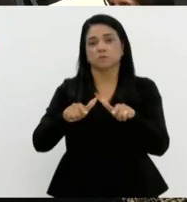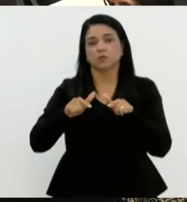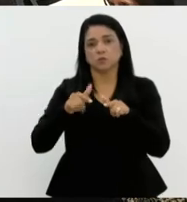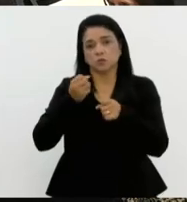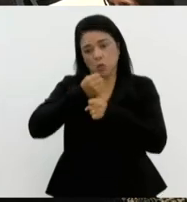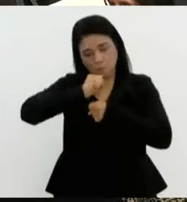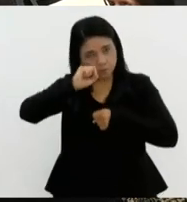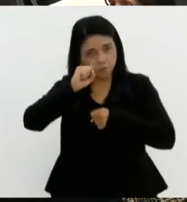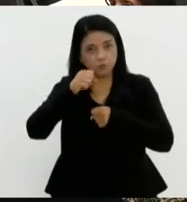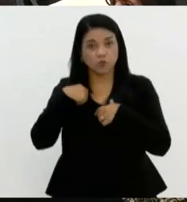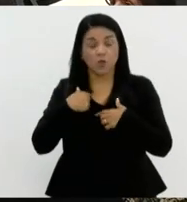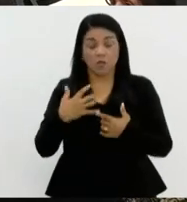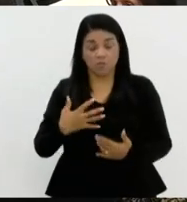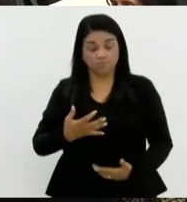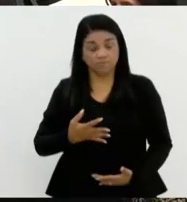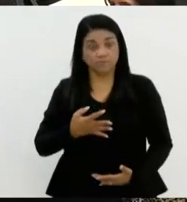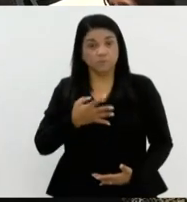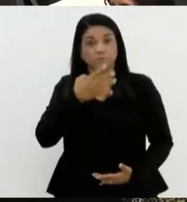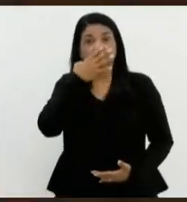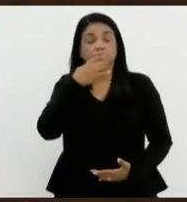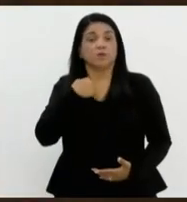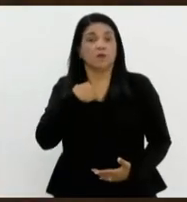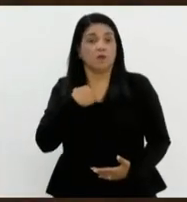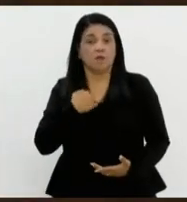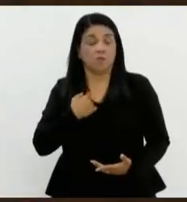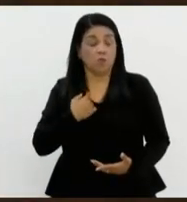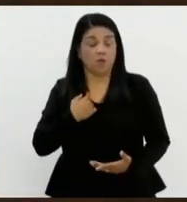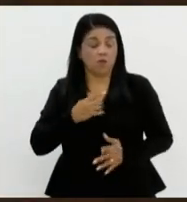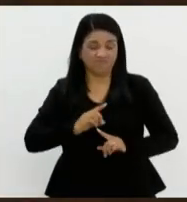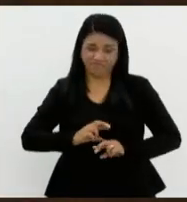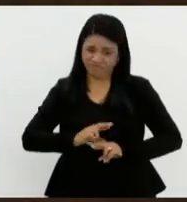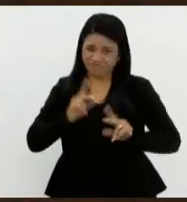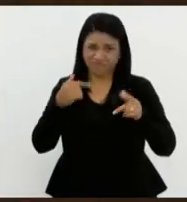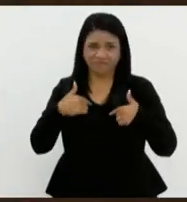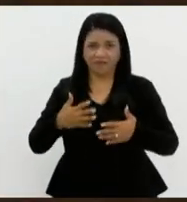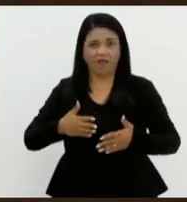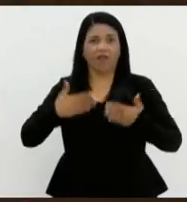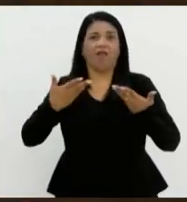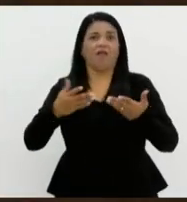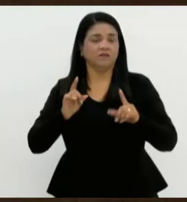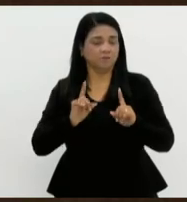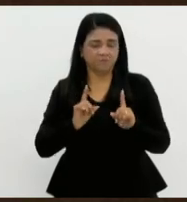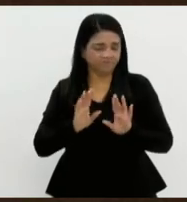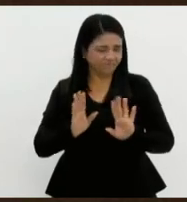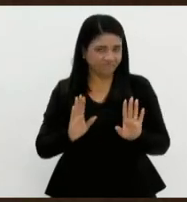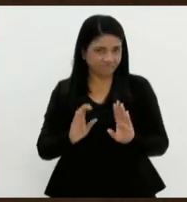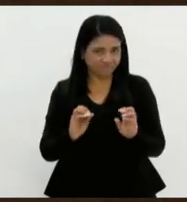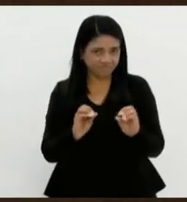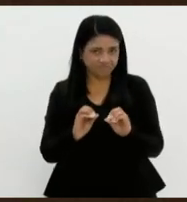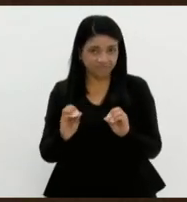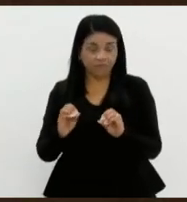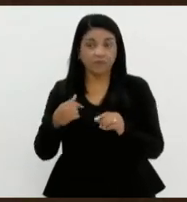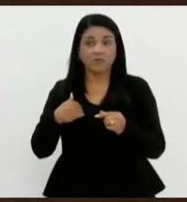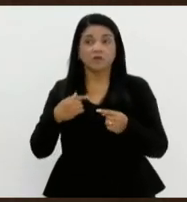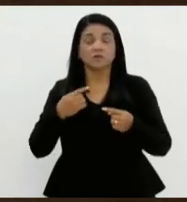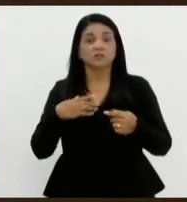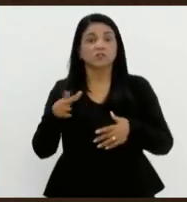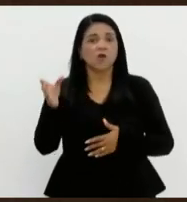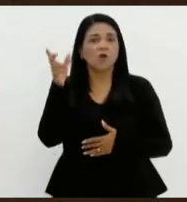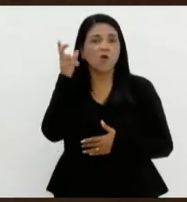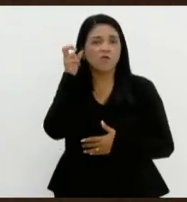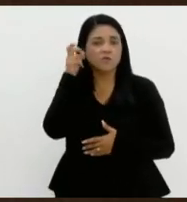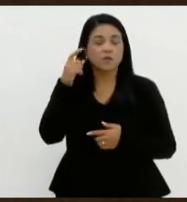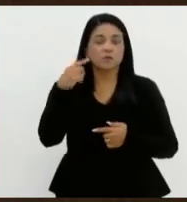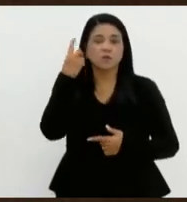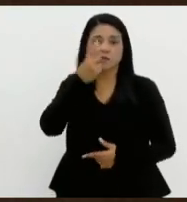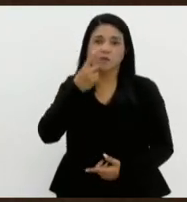causa espanto, quer dizer, nem me causa mais nem espanto, tampouco perplexidade. A gente acaba de escutar uma deputada